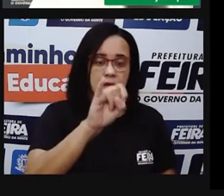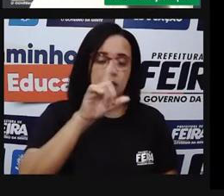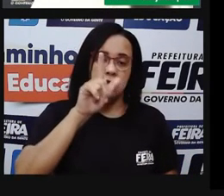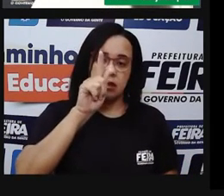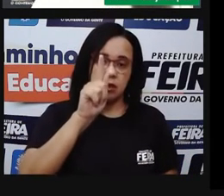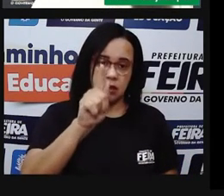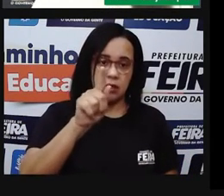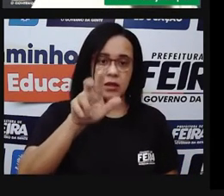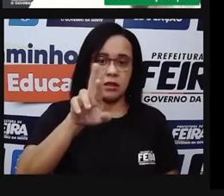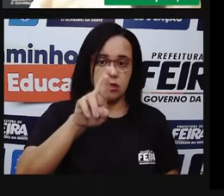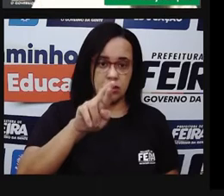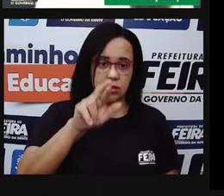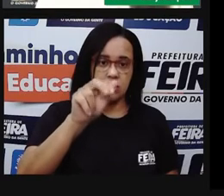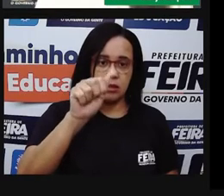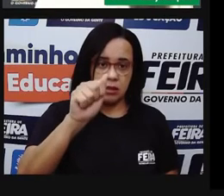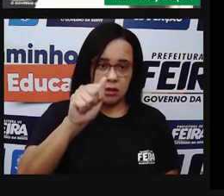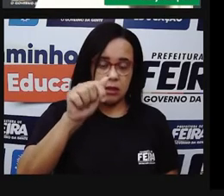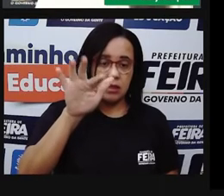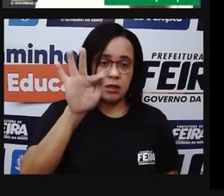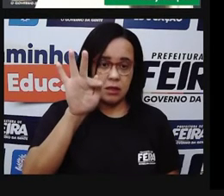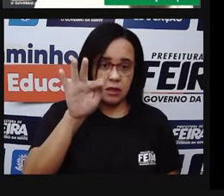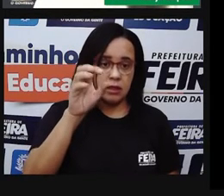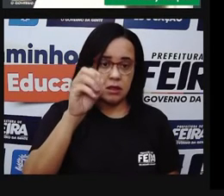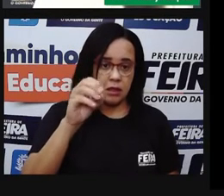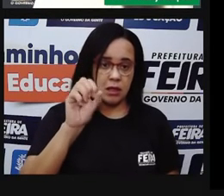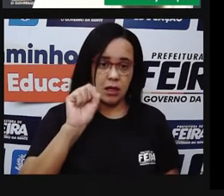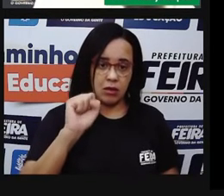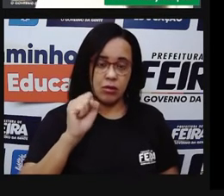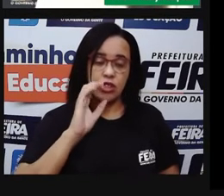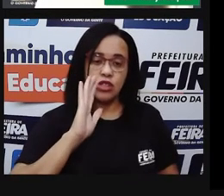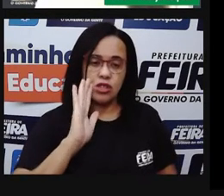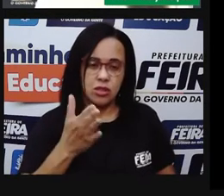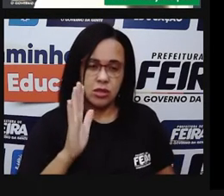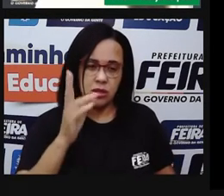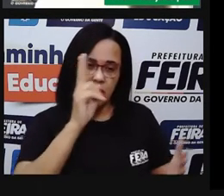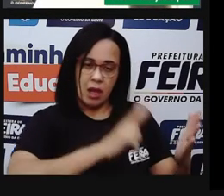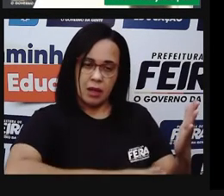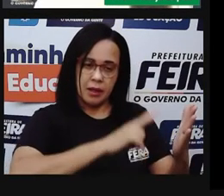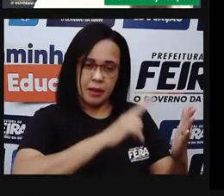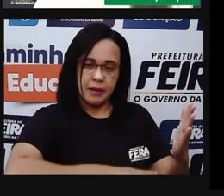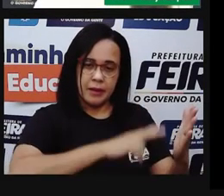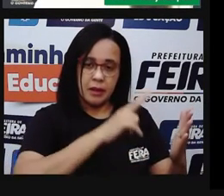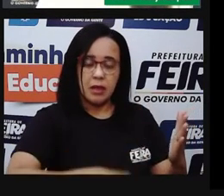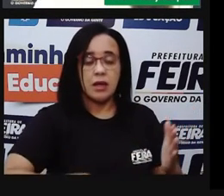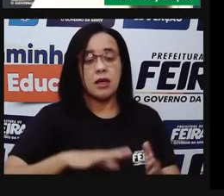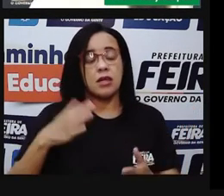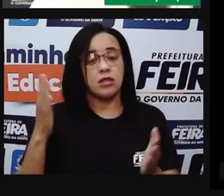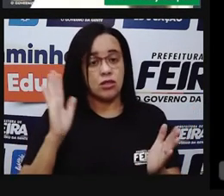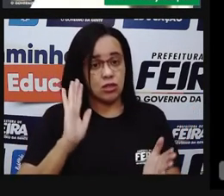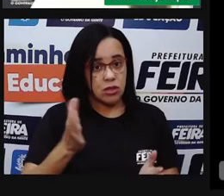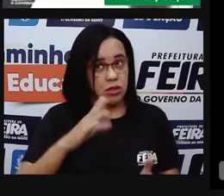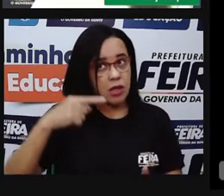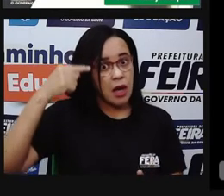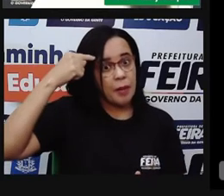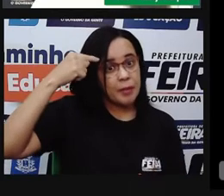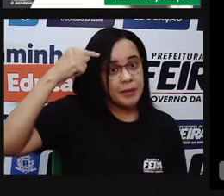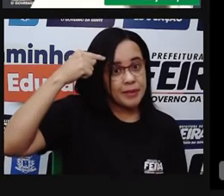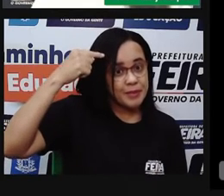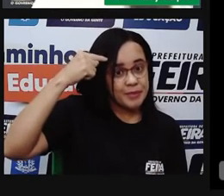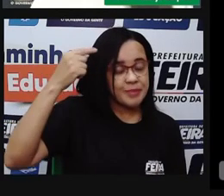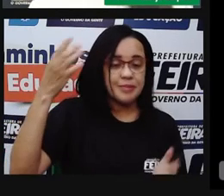palavras, já pensamos na separação de sílaba das palavras e agora a gente vai entender um pouquinho o que